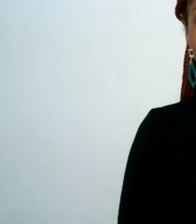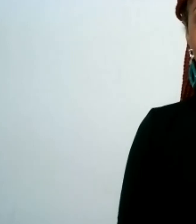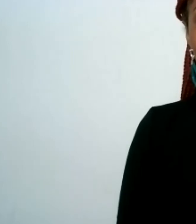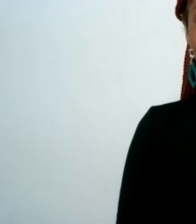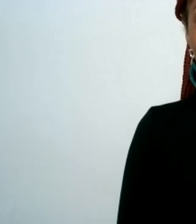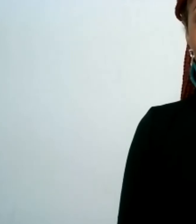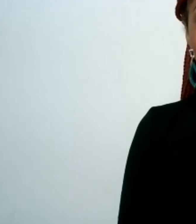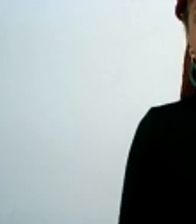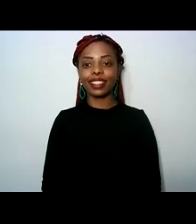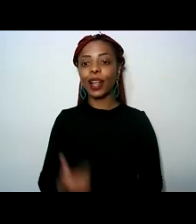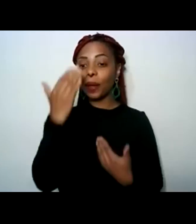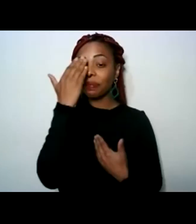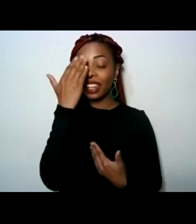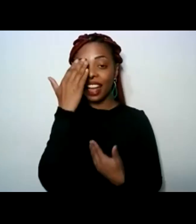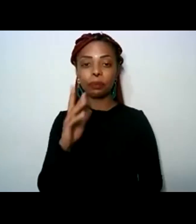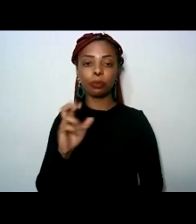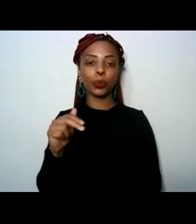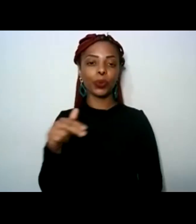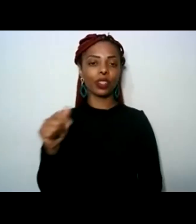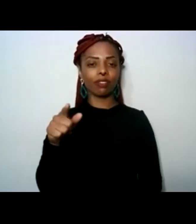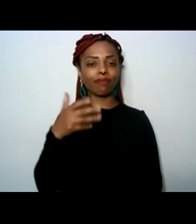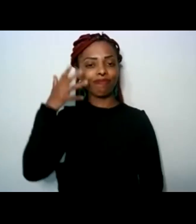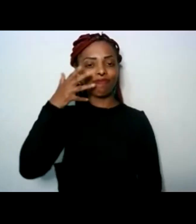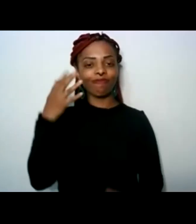muito obrigada Bruna pela excelente apresentação